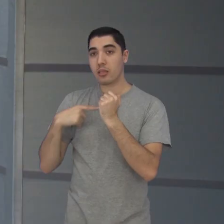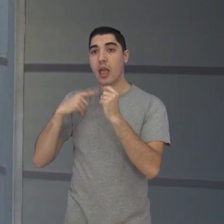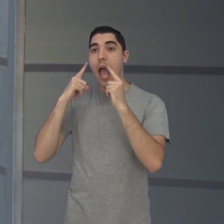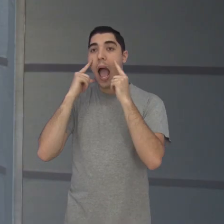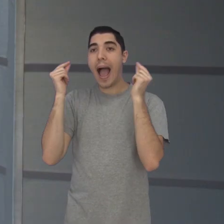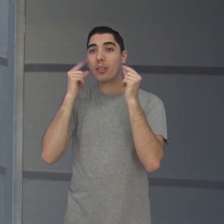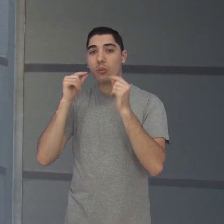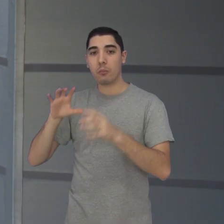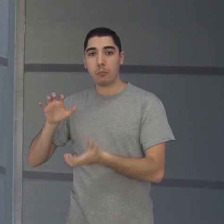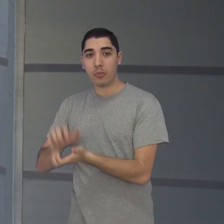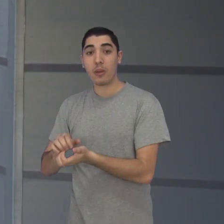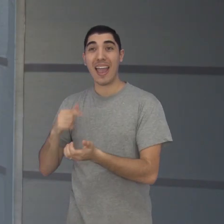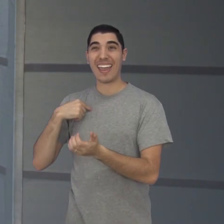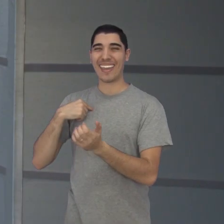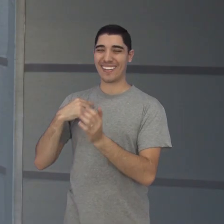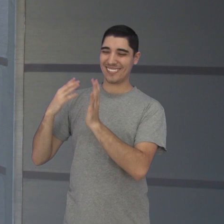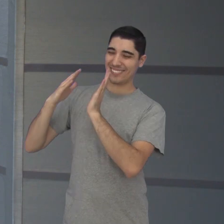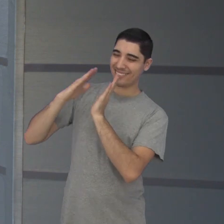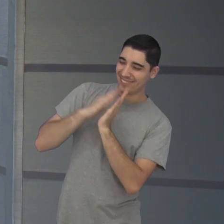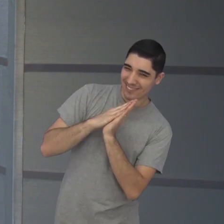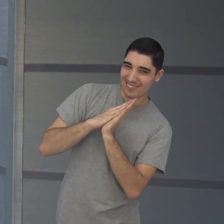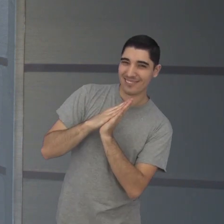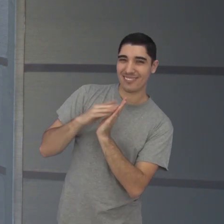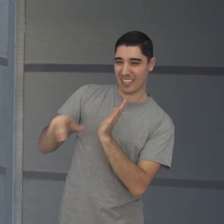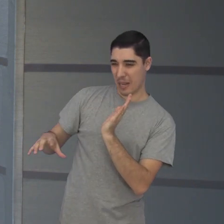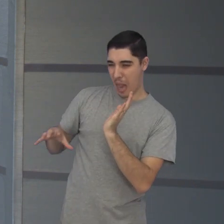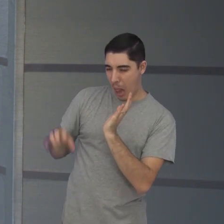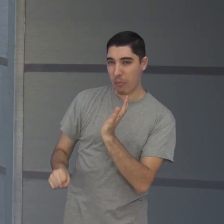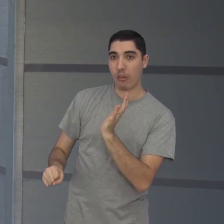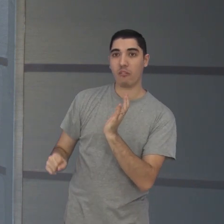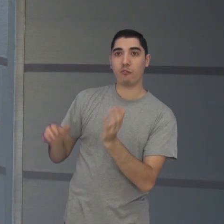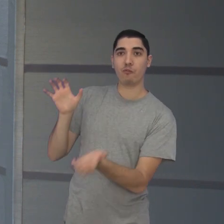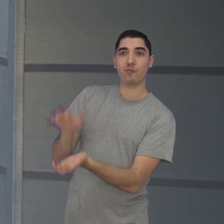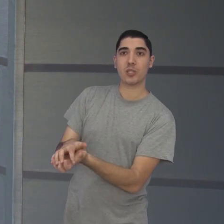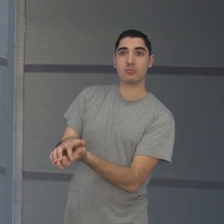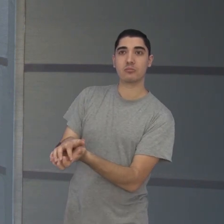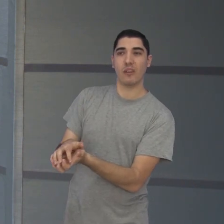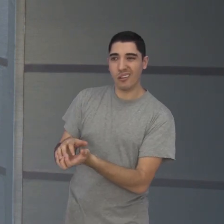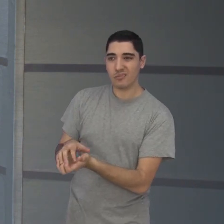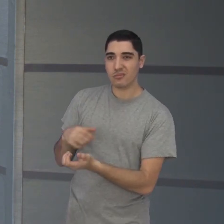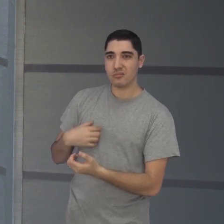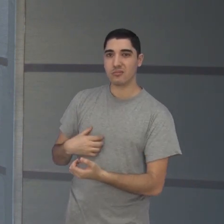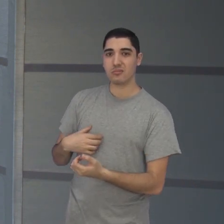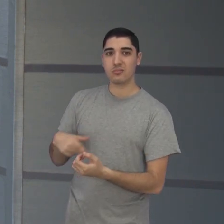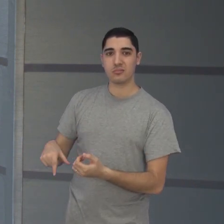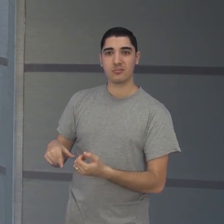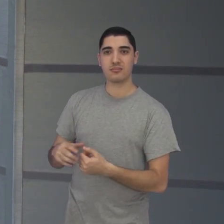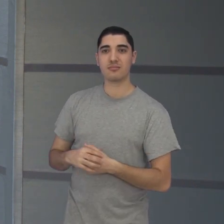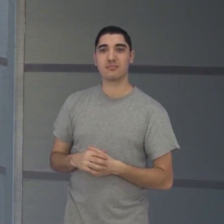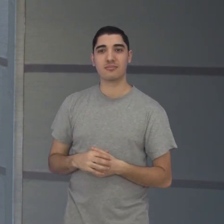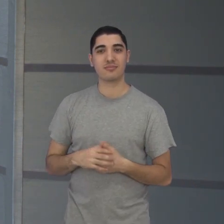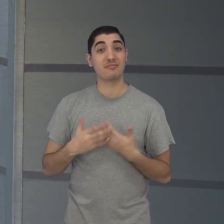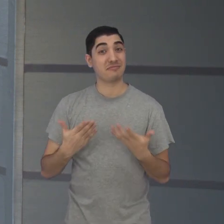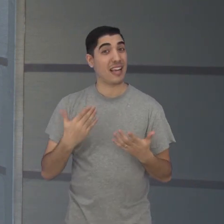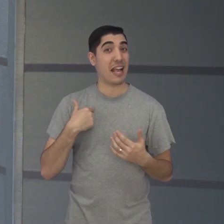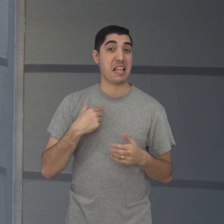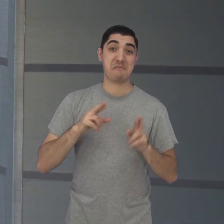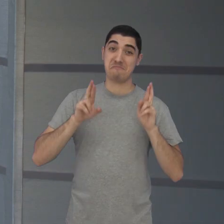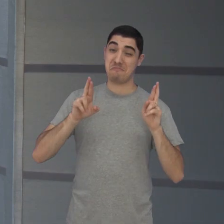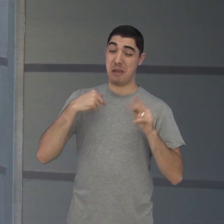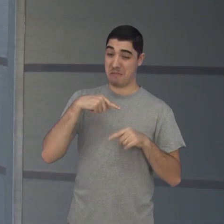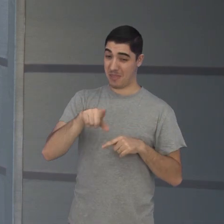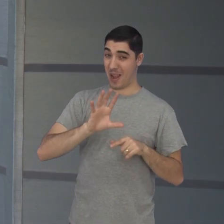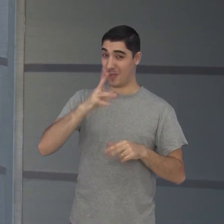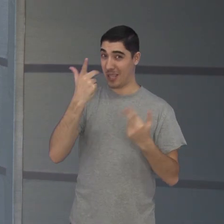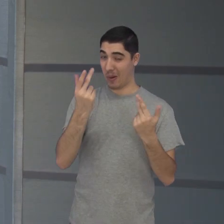E aí? Ah, foi só deitar, Fechou? dá risada mesmo. Pra mim, né? Desarmou. Eu acho